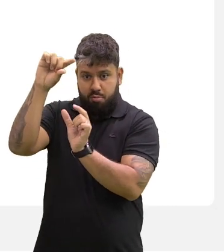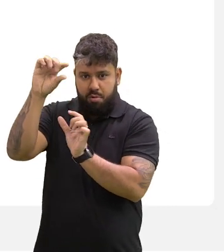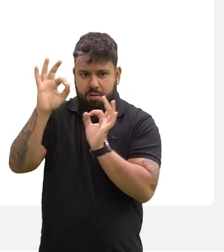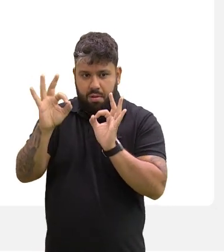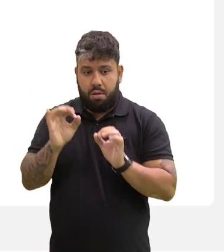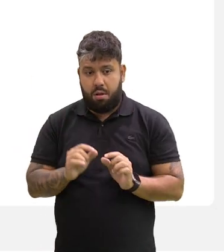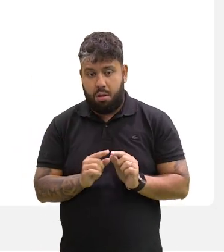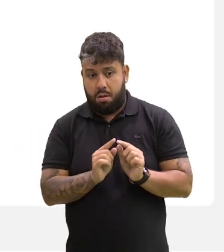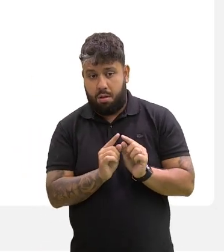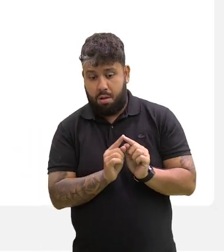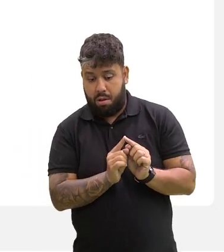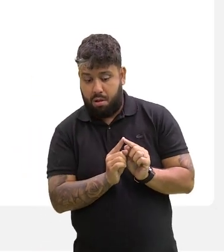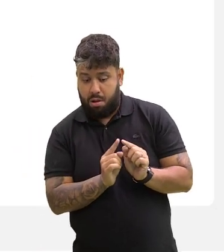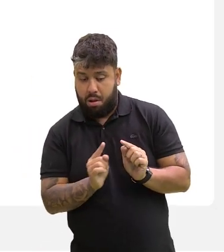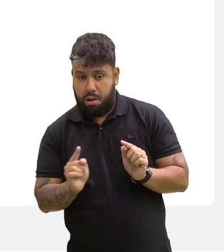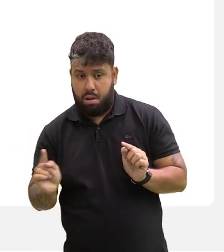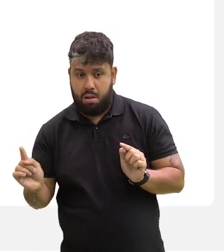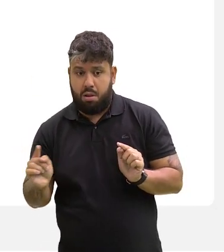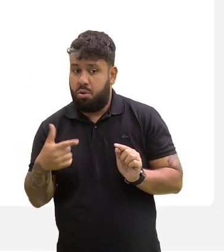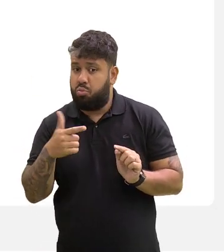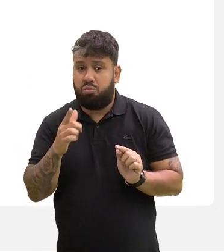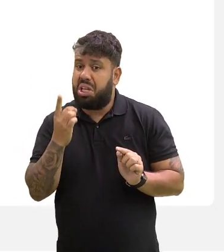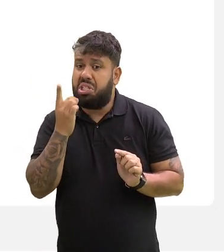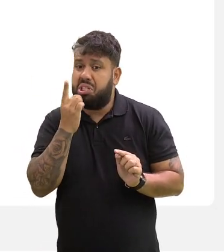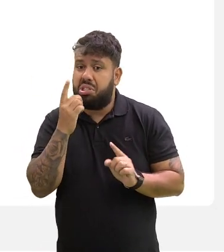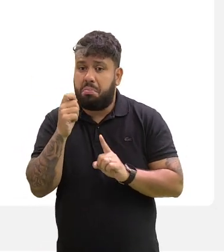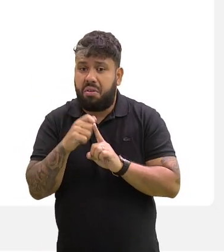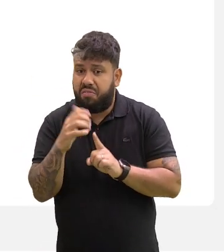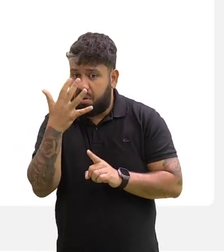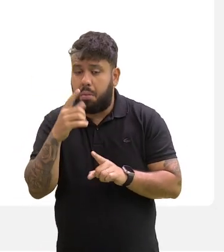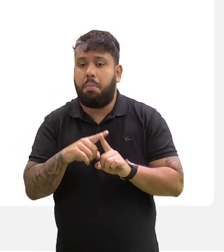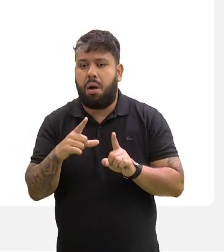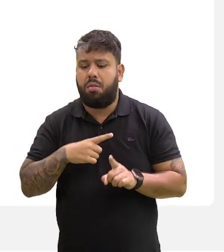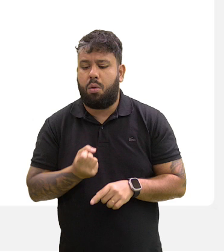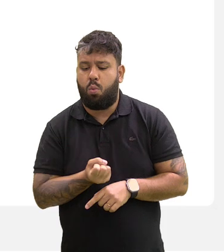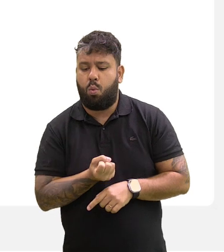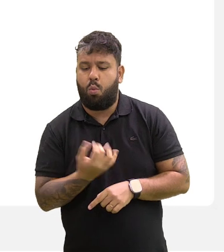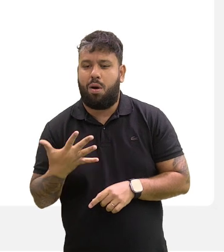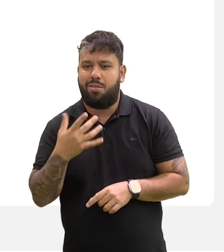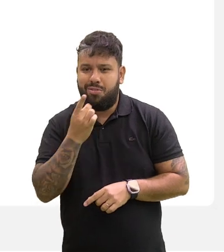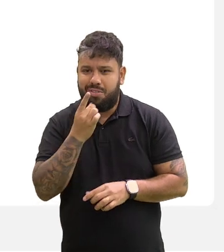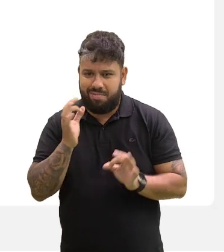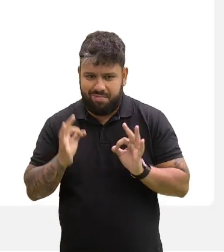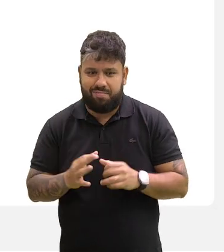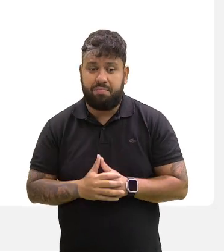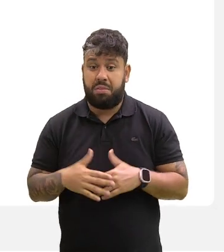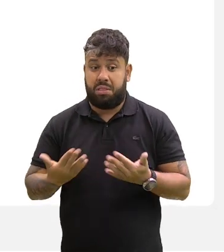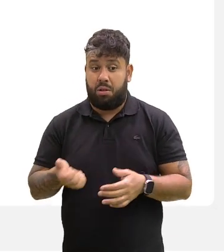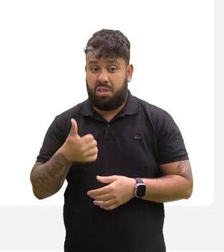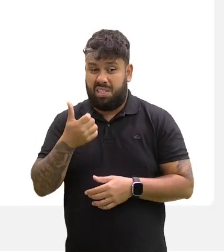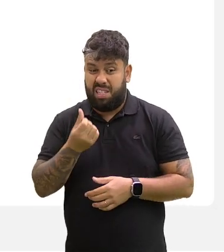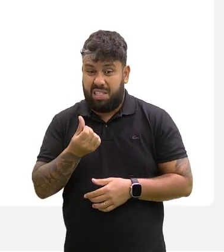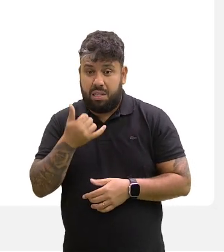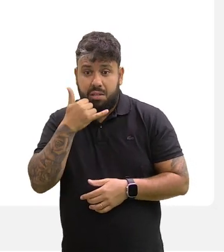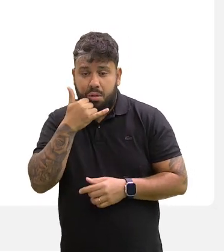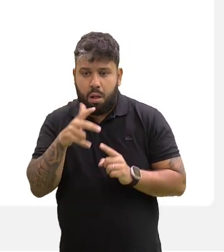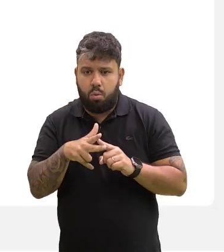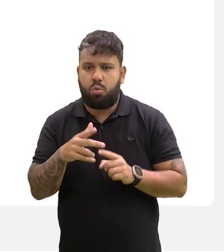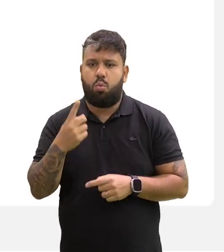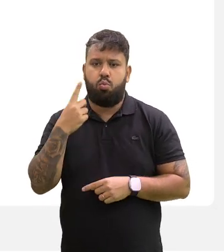horizontal a gente não tem o dia do mês de fevereiro, mas sim a quantidade de dias. Então, 16 celulares levarão um dia para ser